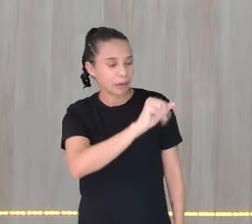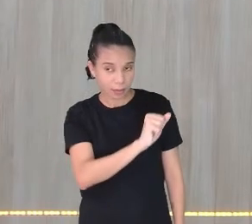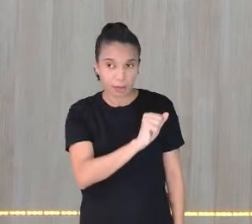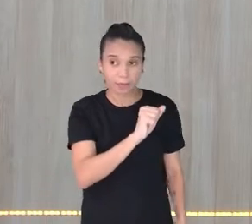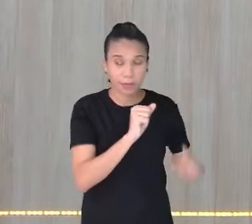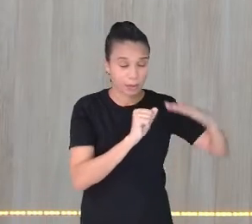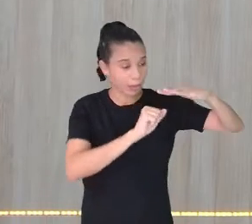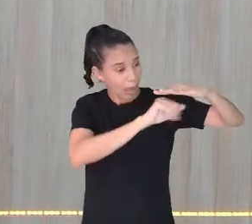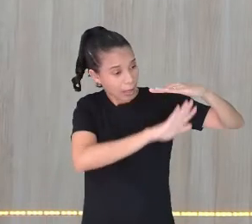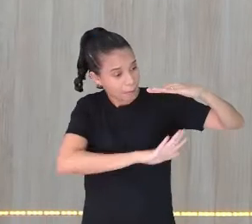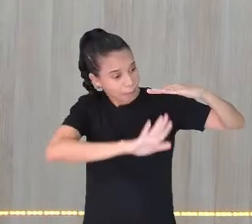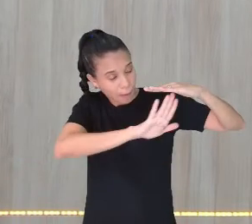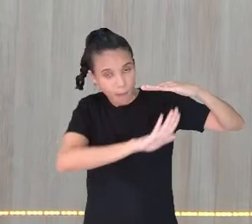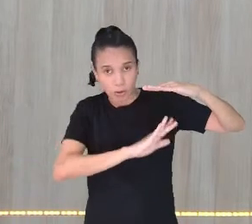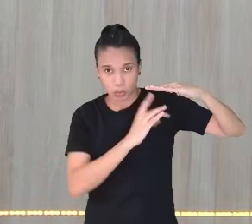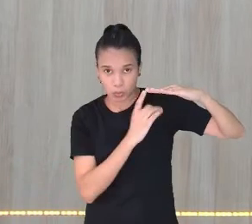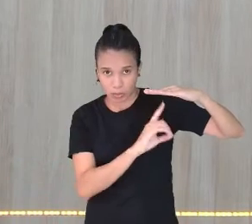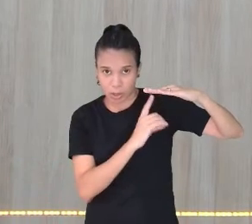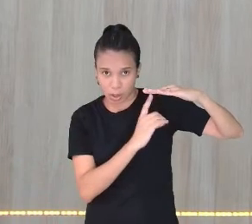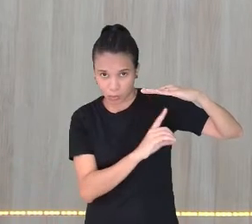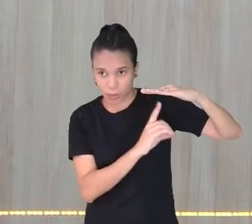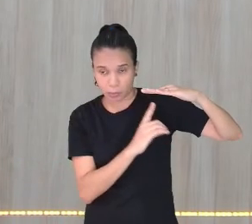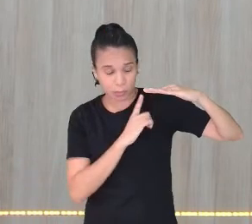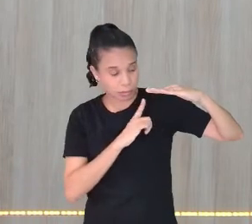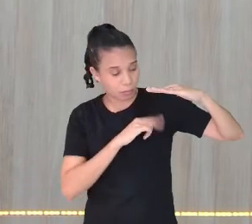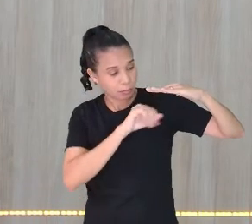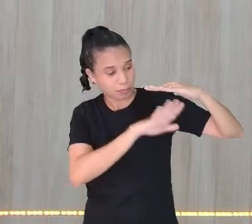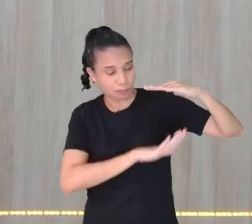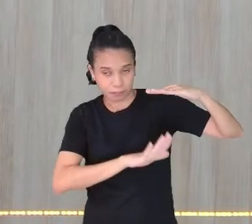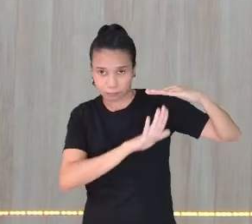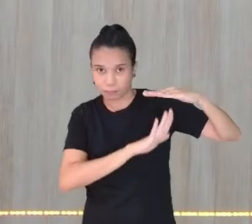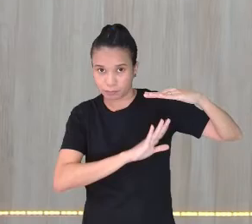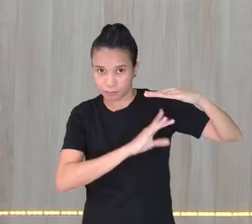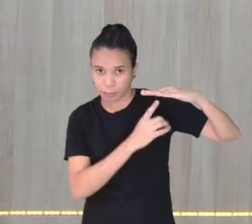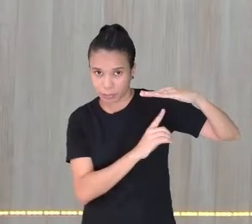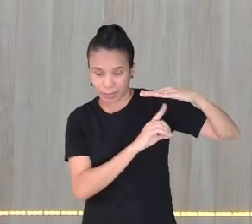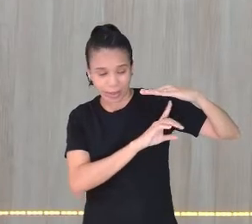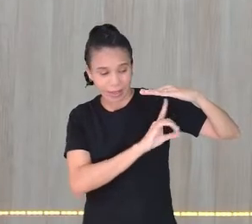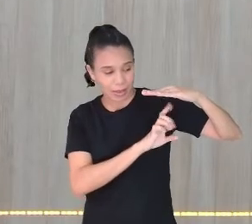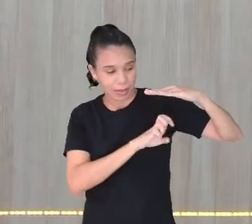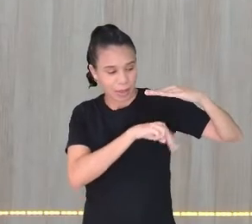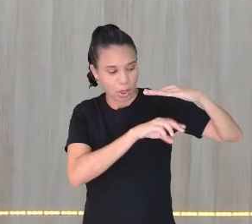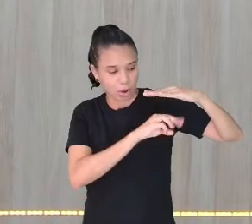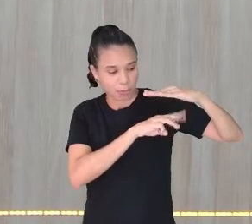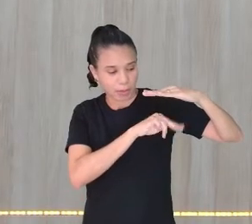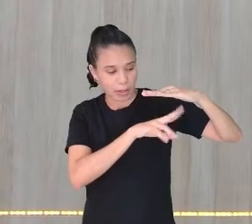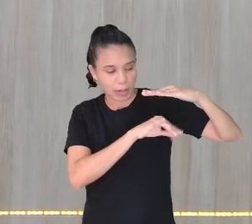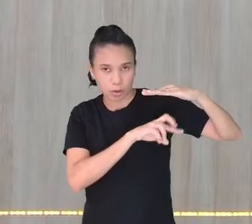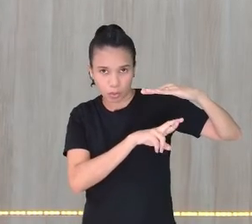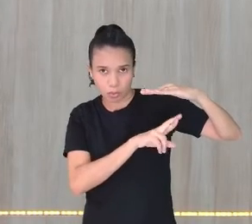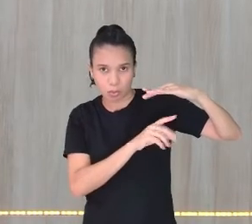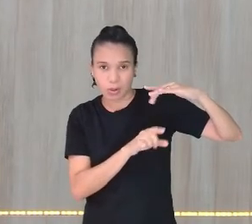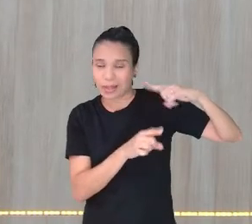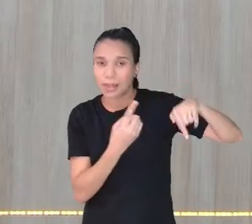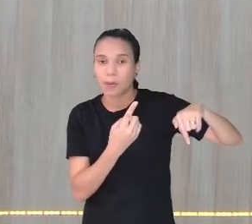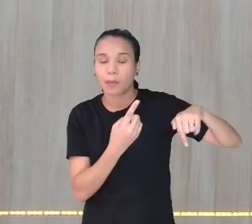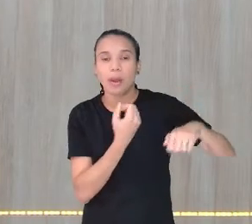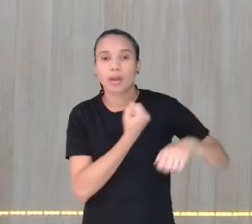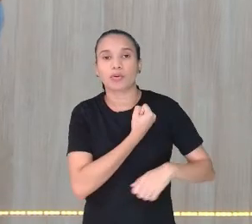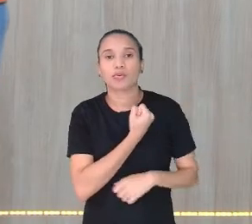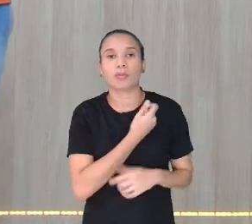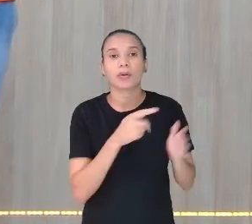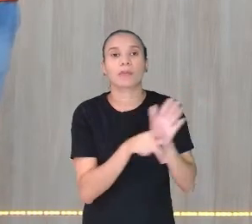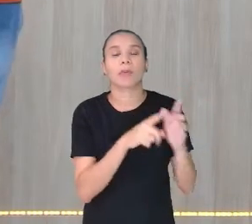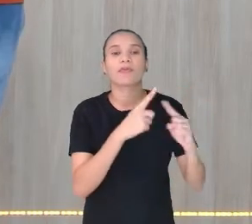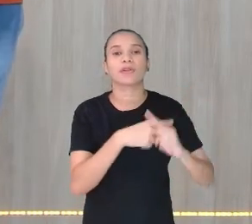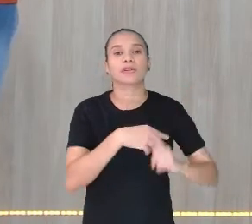quando no denominador, ou seja, no número que aparece aqui embaixo, o número ele não é um número múltiplo de 10.